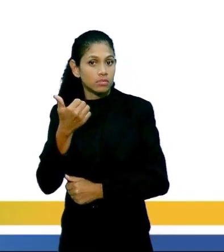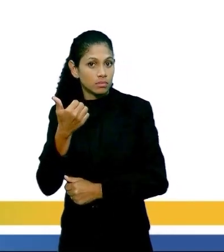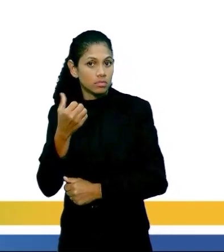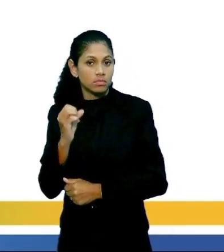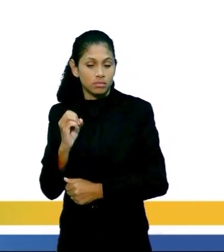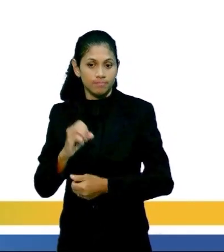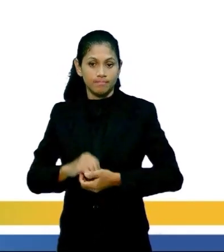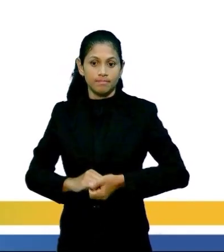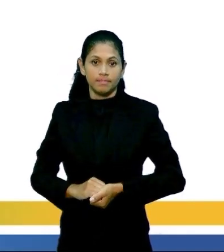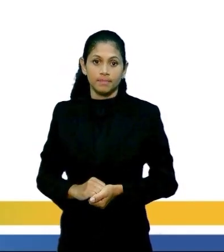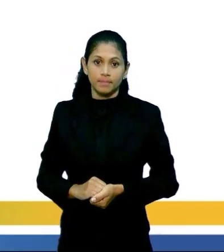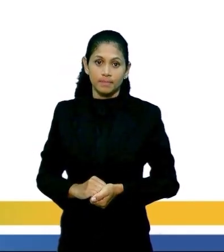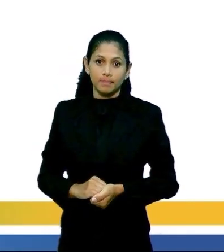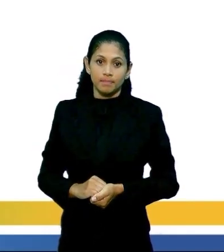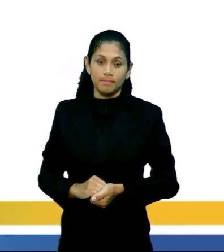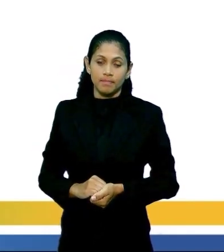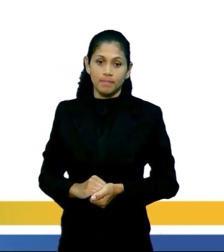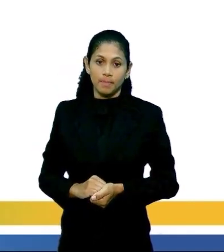É isso.